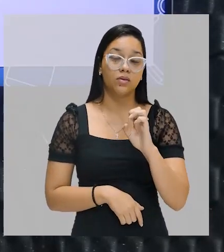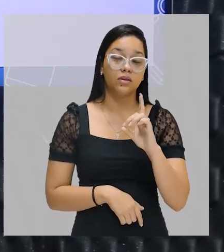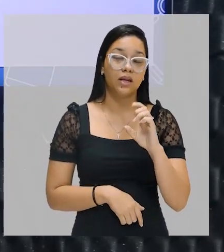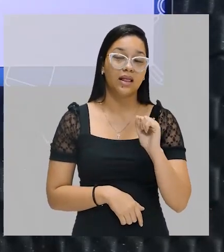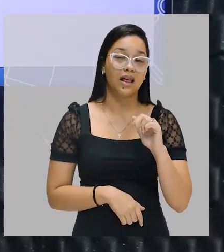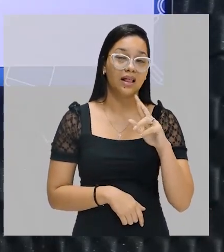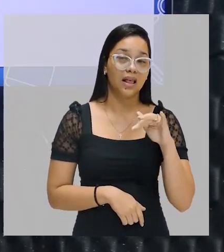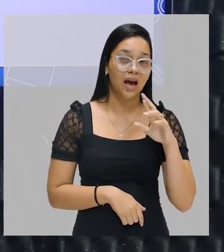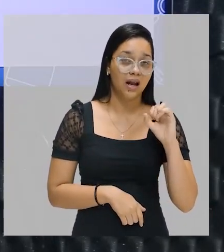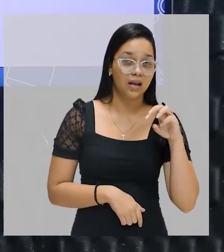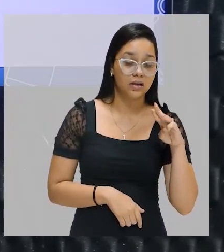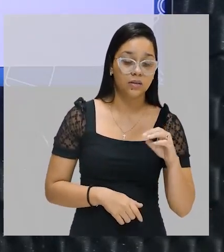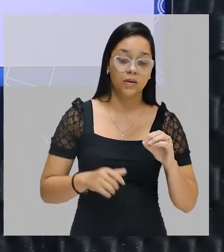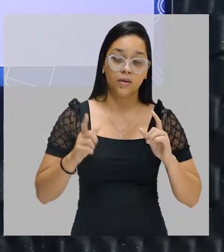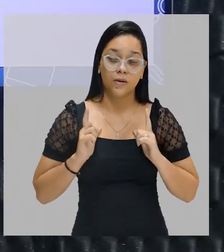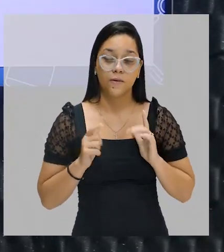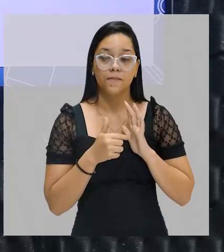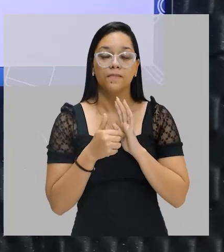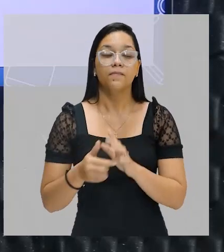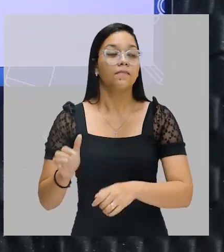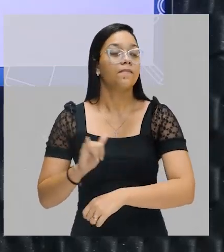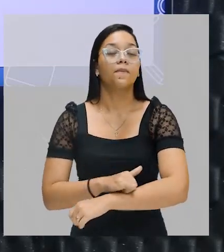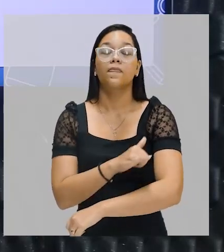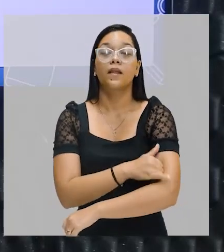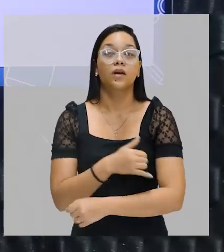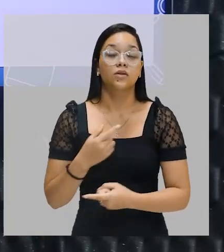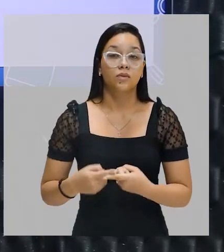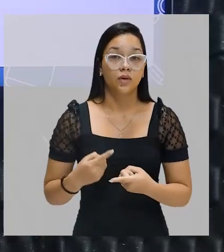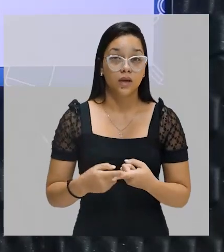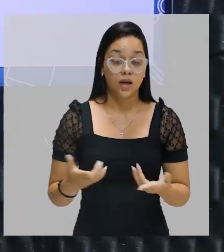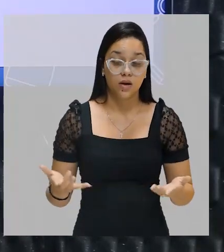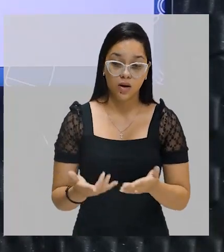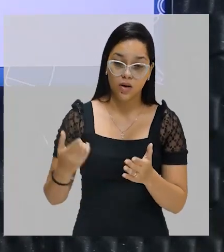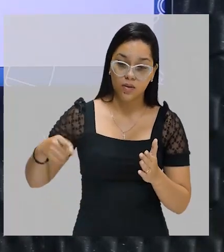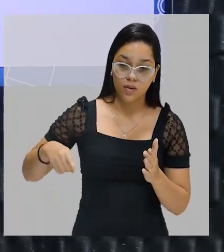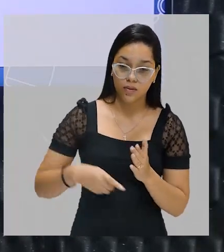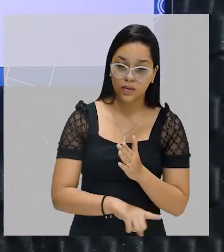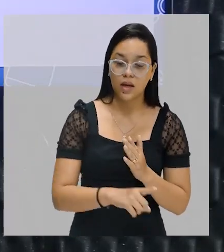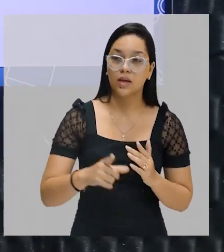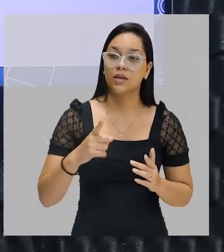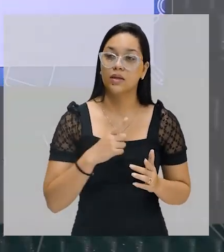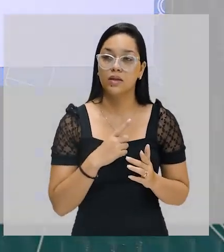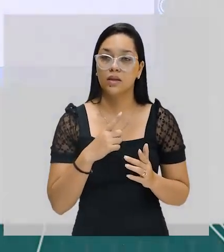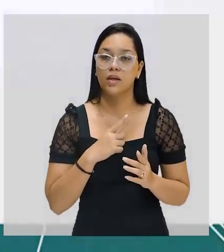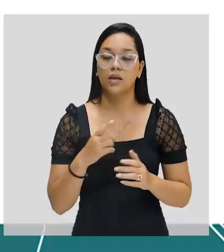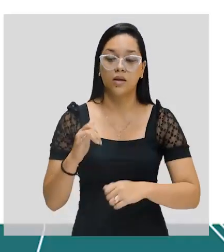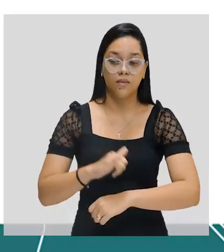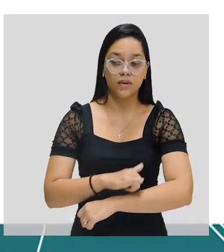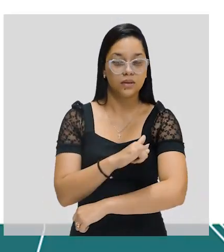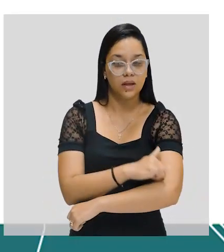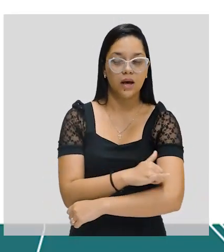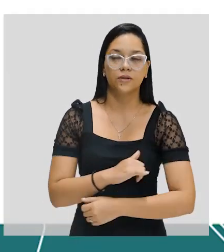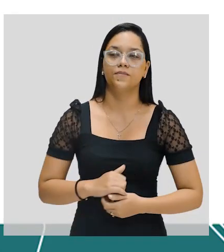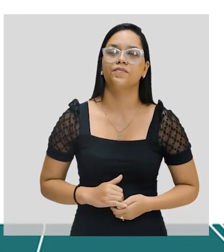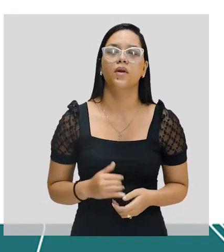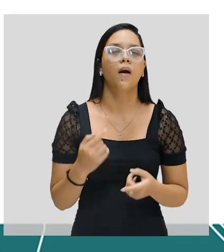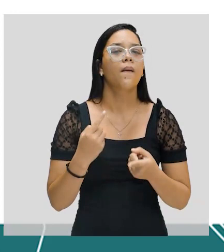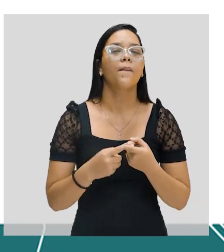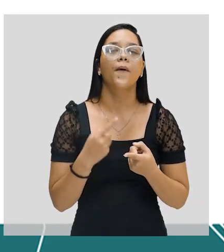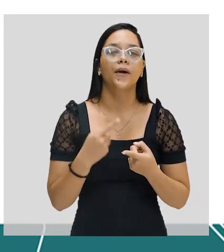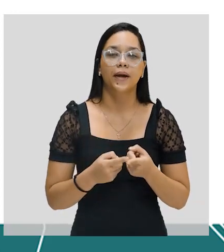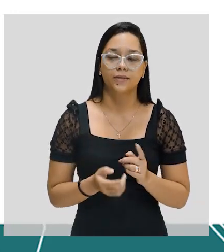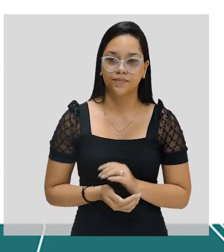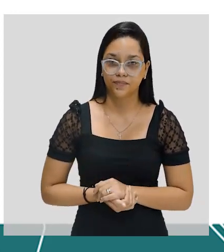sedentarismo. Coloquei aqui em negrito, obesidade, porque nós iremos aprofundar um pouquinho nessa questão da obesidade. Por quê,